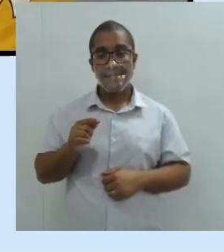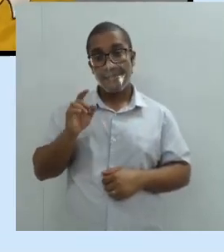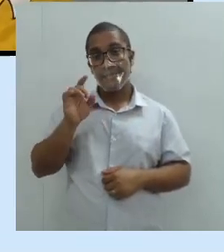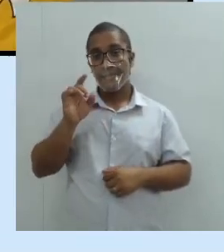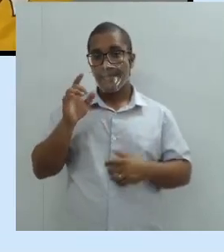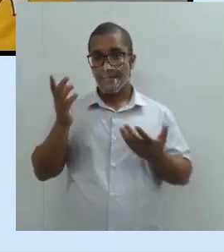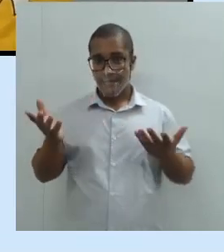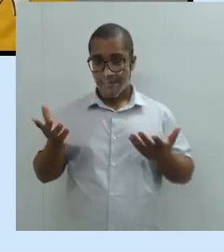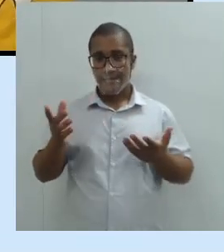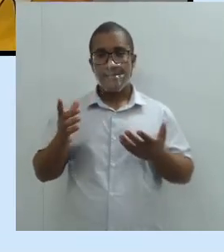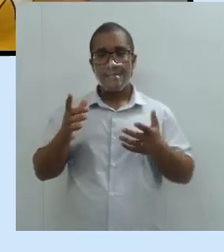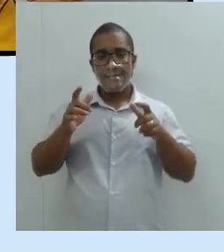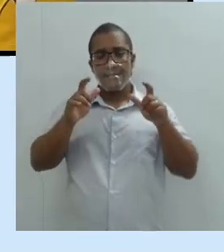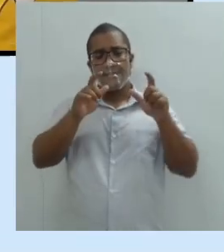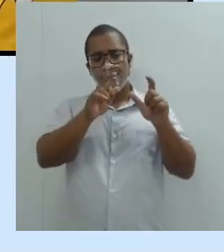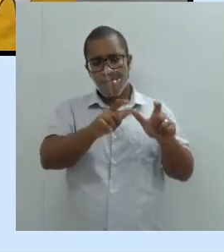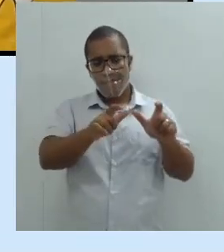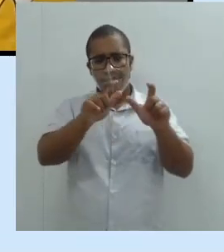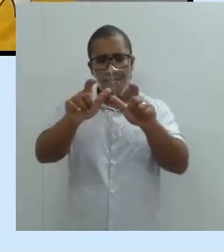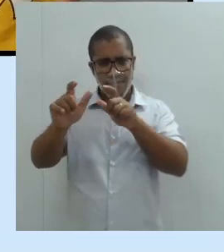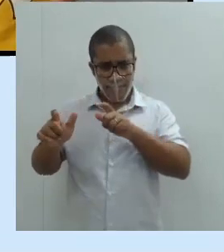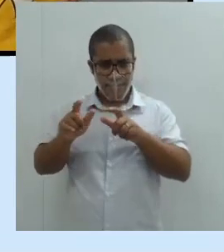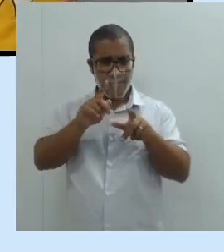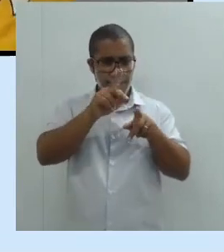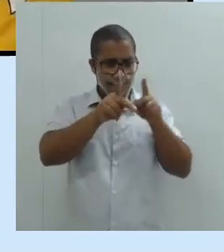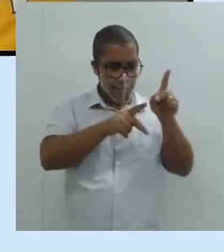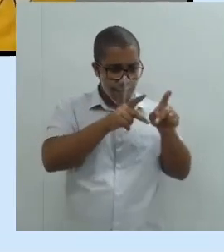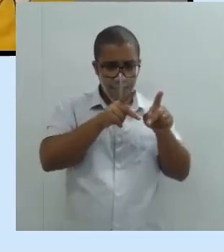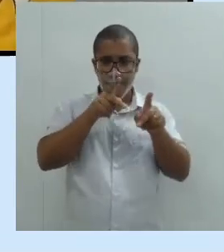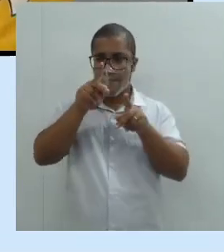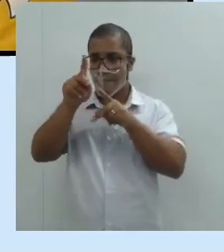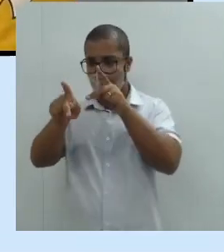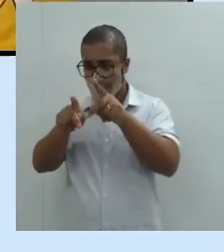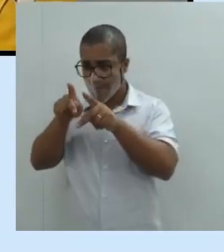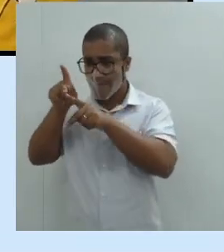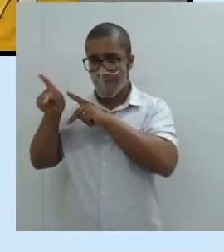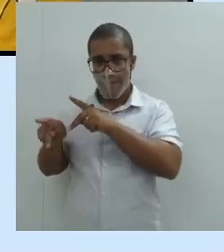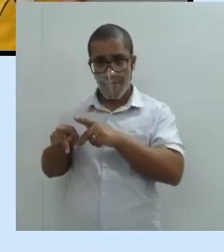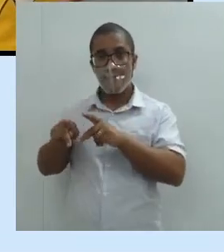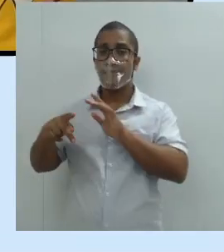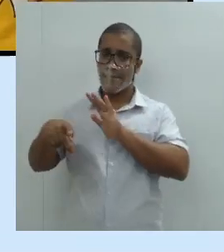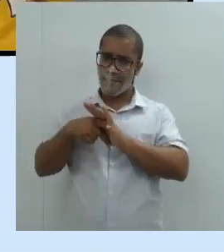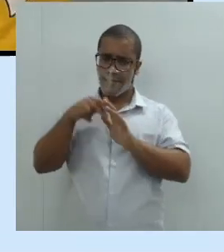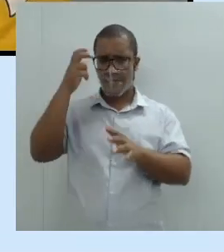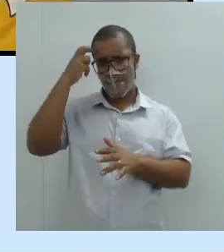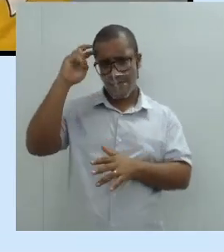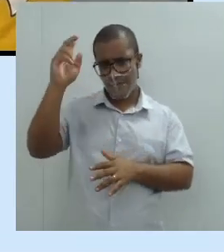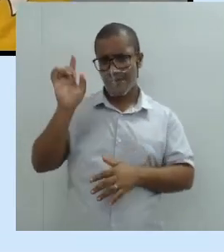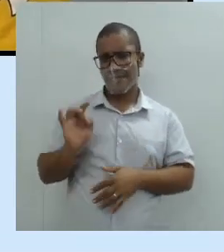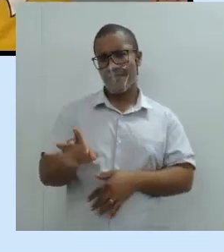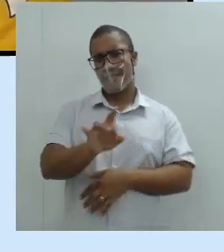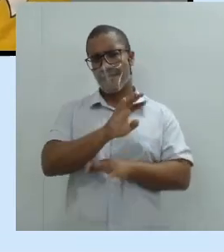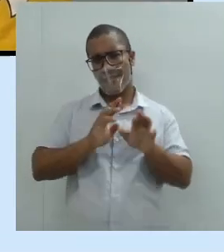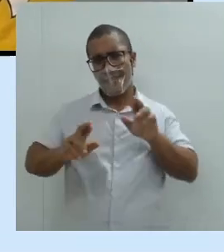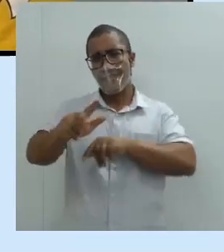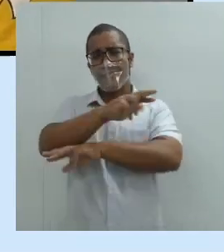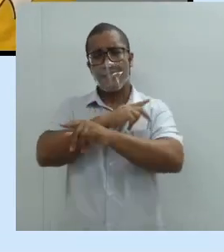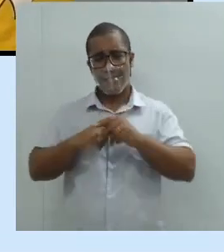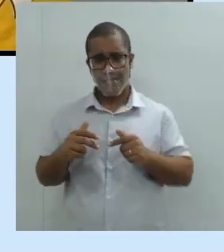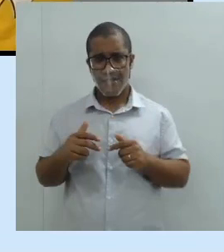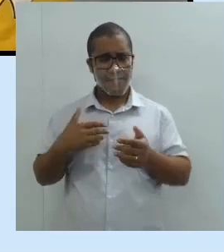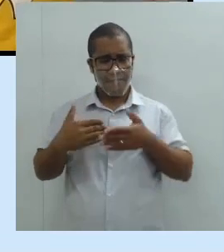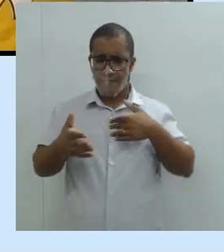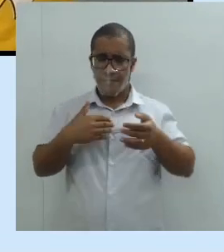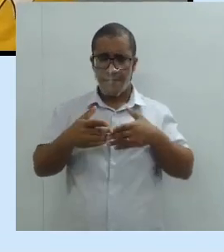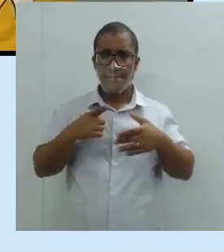cada um e cada povo tem a sua cultura. Independente do material histórico, né, do patrimônio imaterial